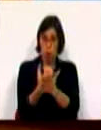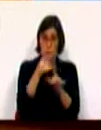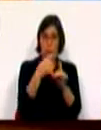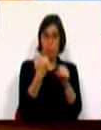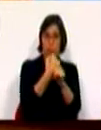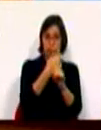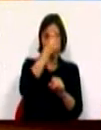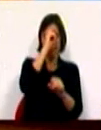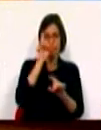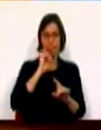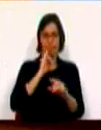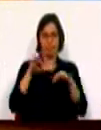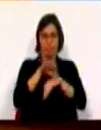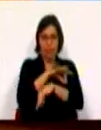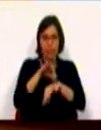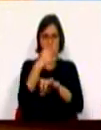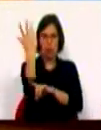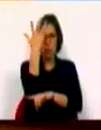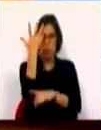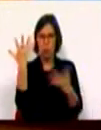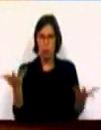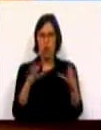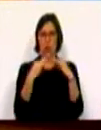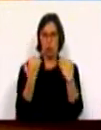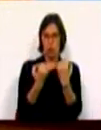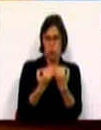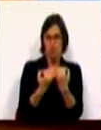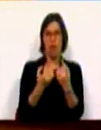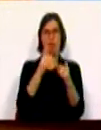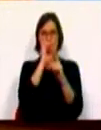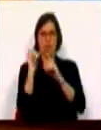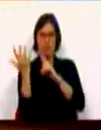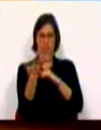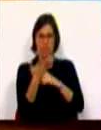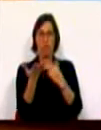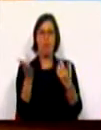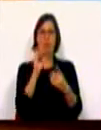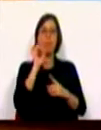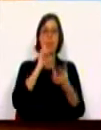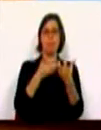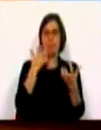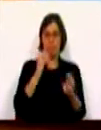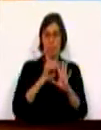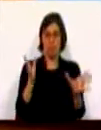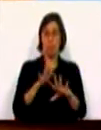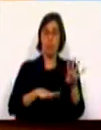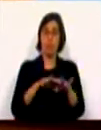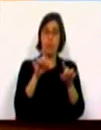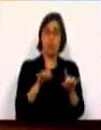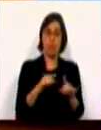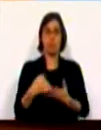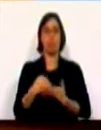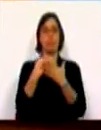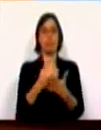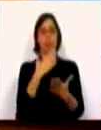com respeito pelos valores arquitetónicos, culturais, sociais e ambientais mais relevantes, fazendo-o